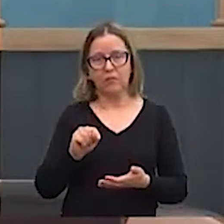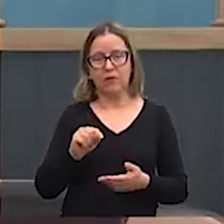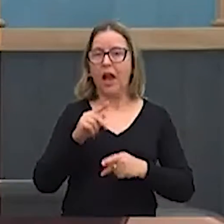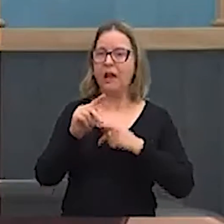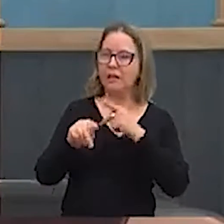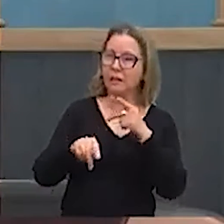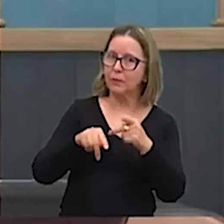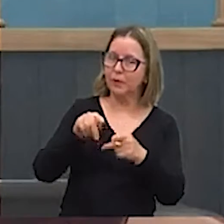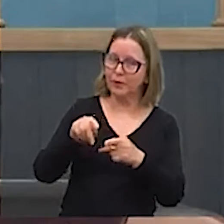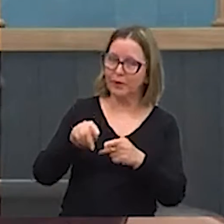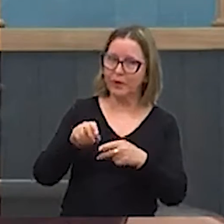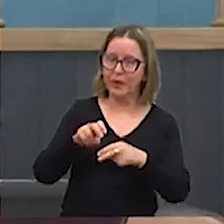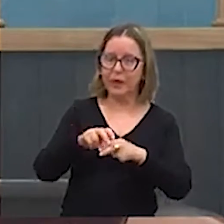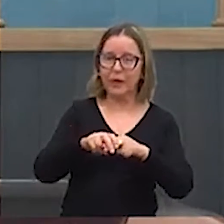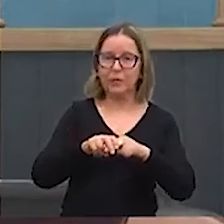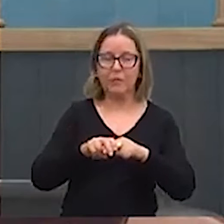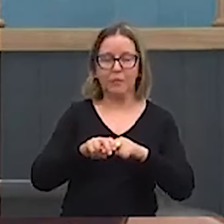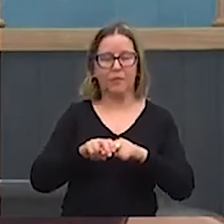Aqueles por quem Cristo morreu.